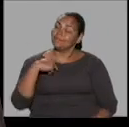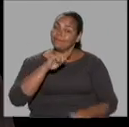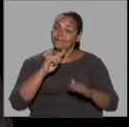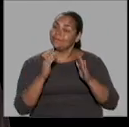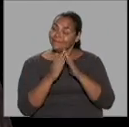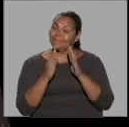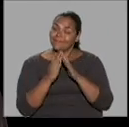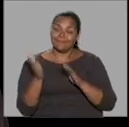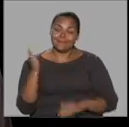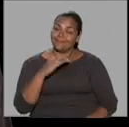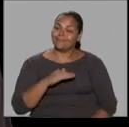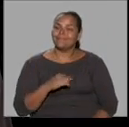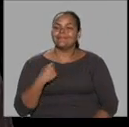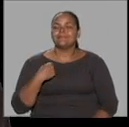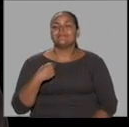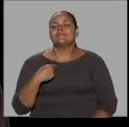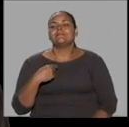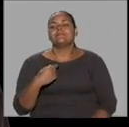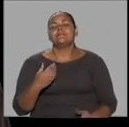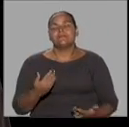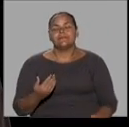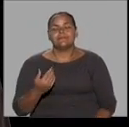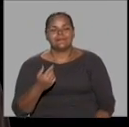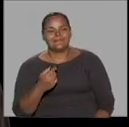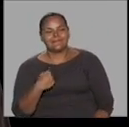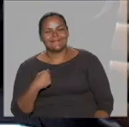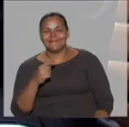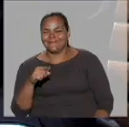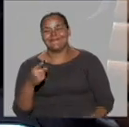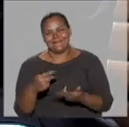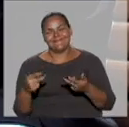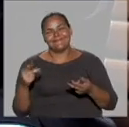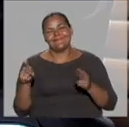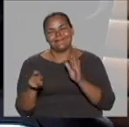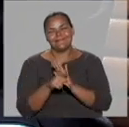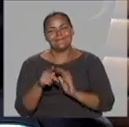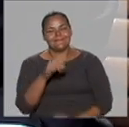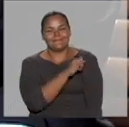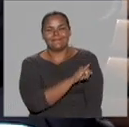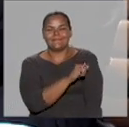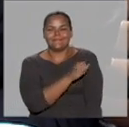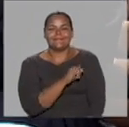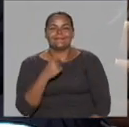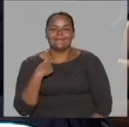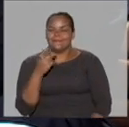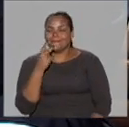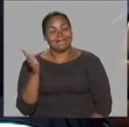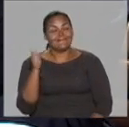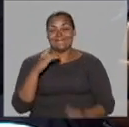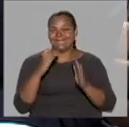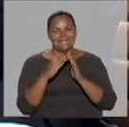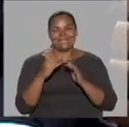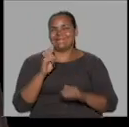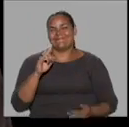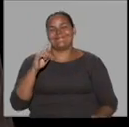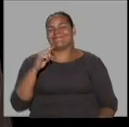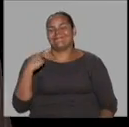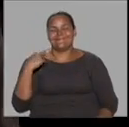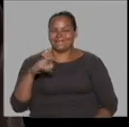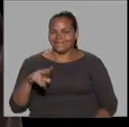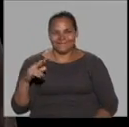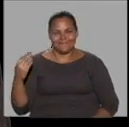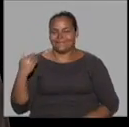lá em casa, qualquer hora dessa. Aí Essa coisa bem de carioca, bem de né? carioca, Passa lá em casa, assim, mas não é para passar.